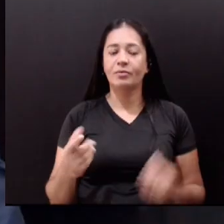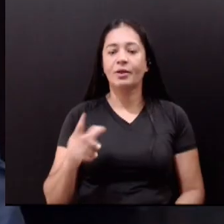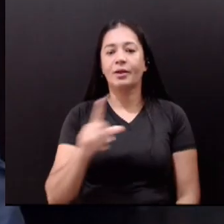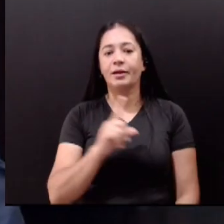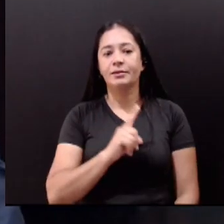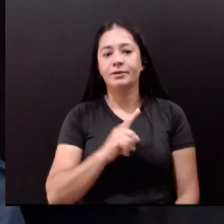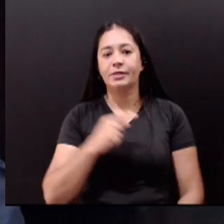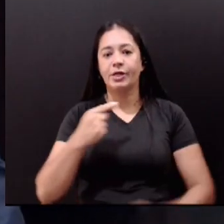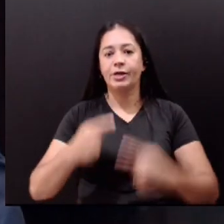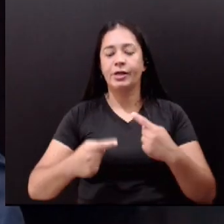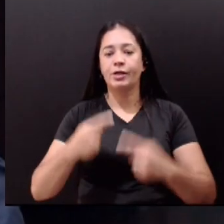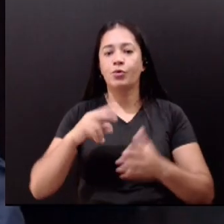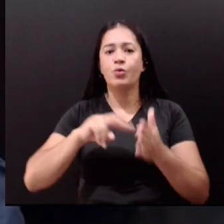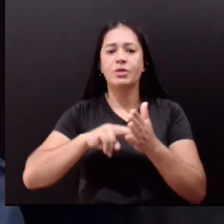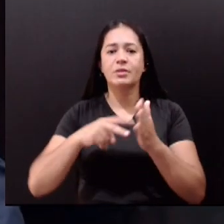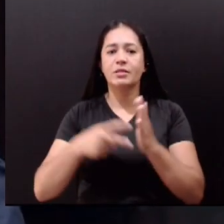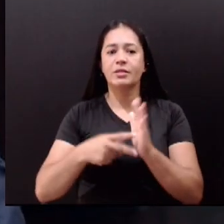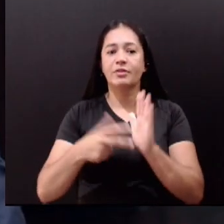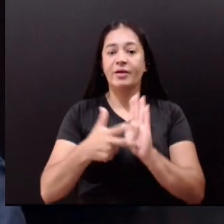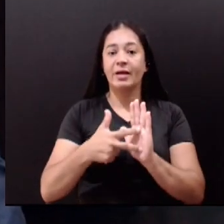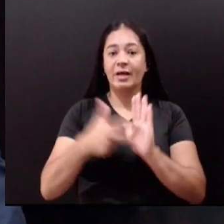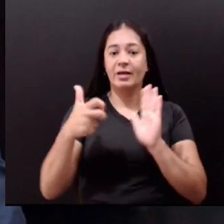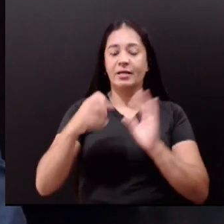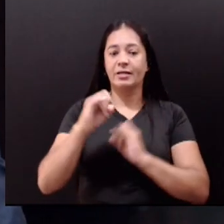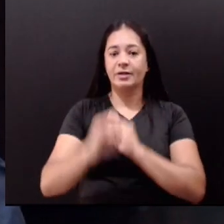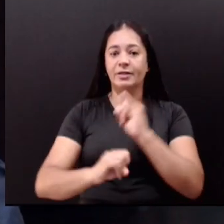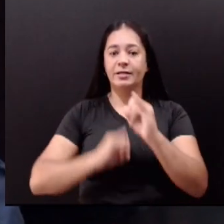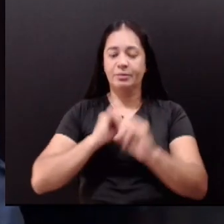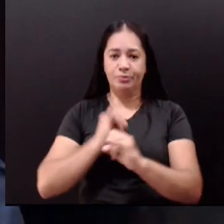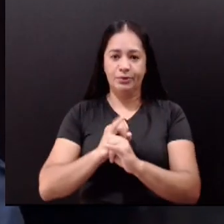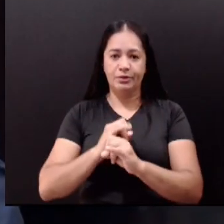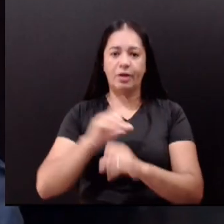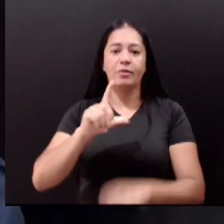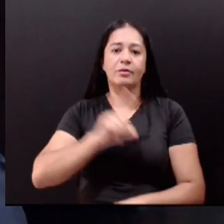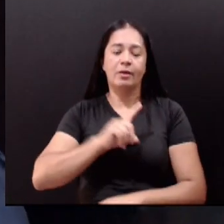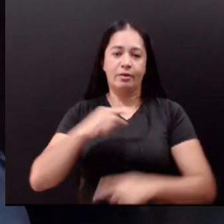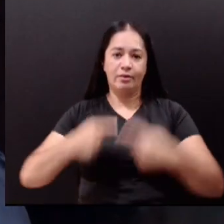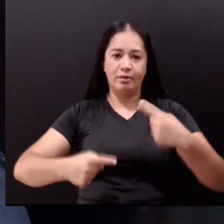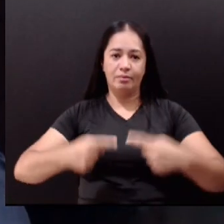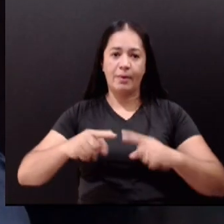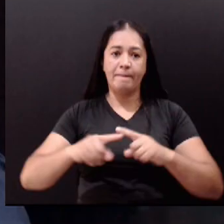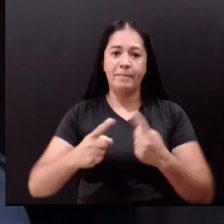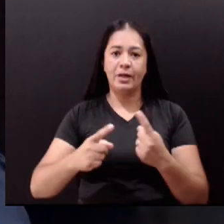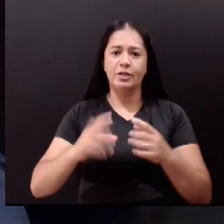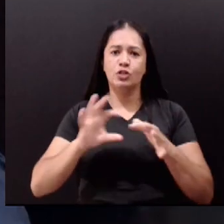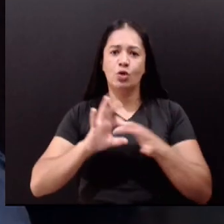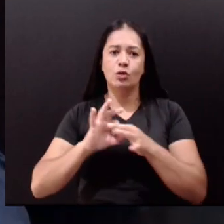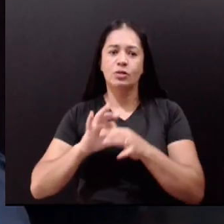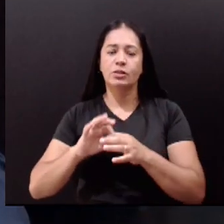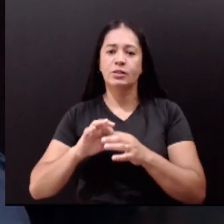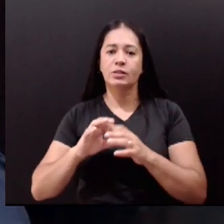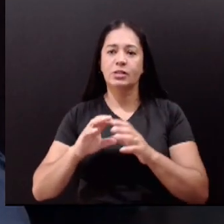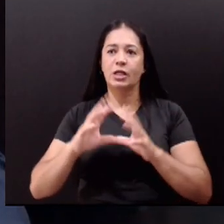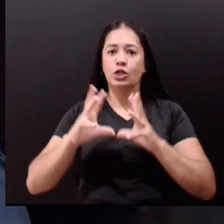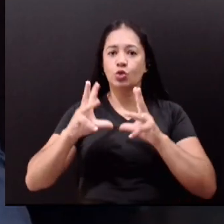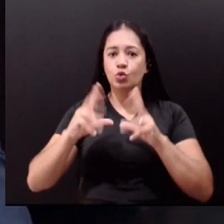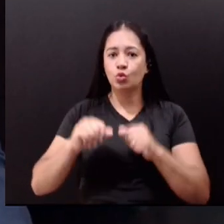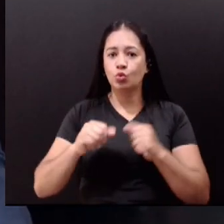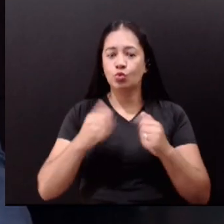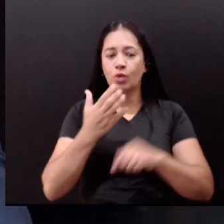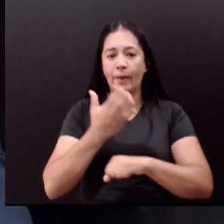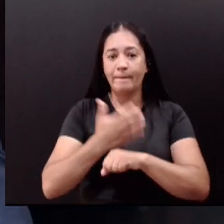mas, o consenso maior, né, o entendimento maior, é que crime digital é toda aquela prática contrária às leis,